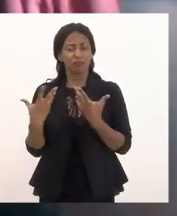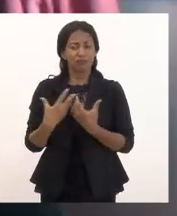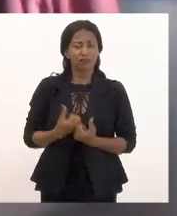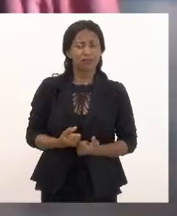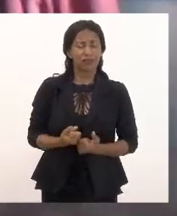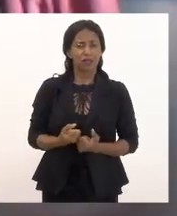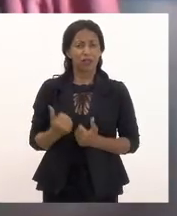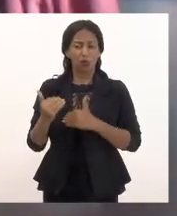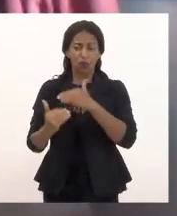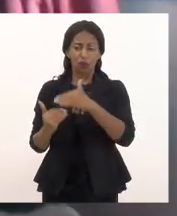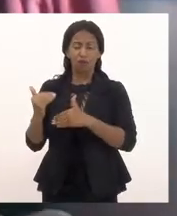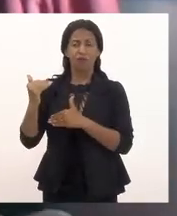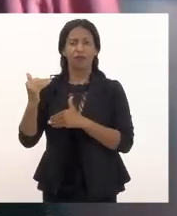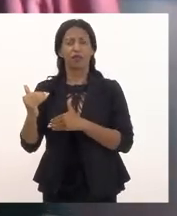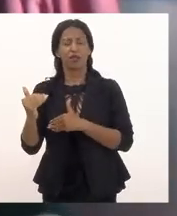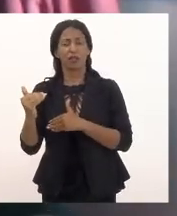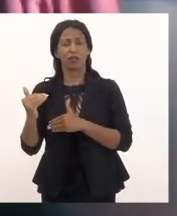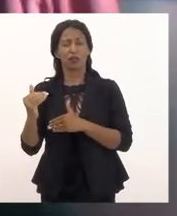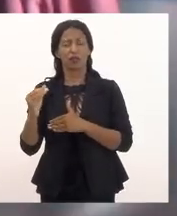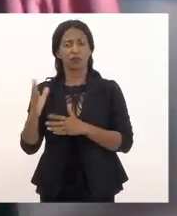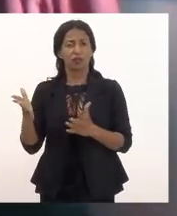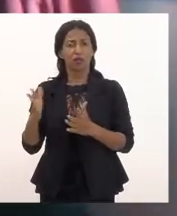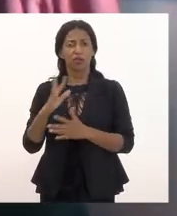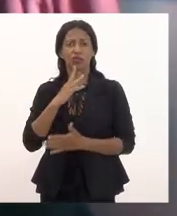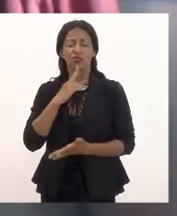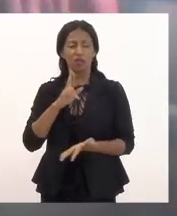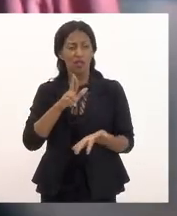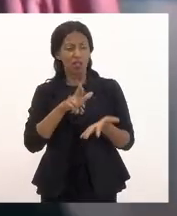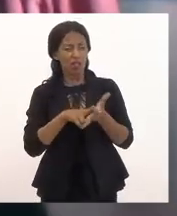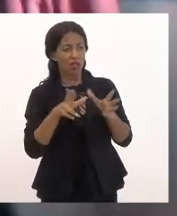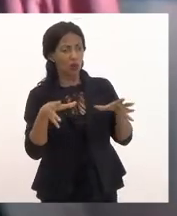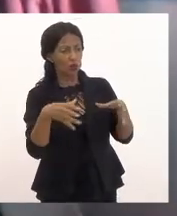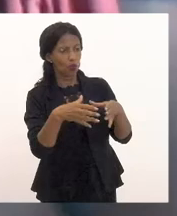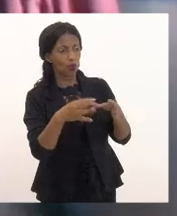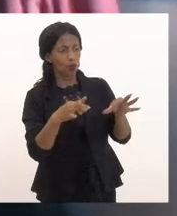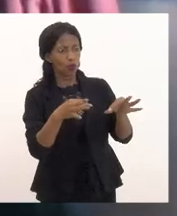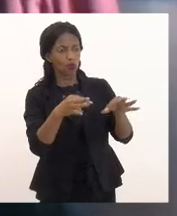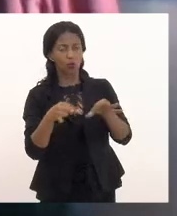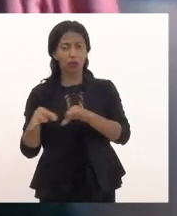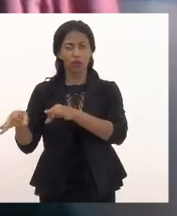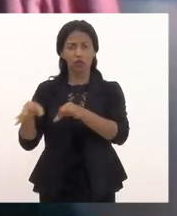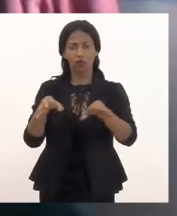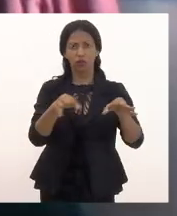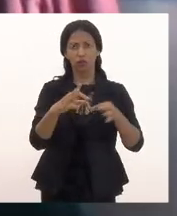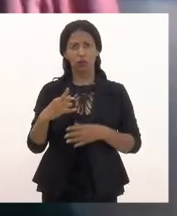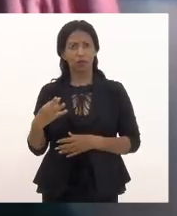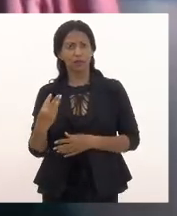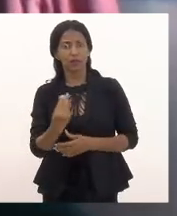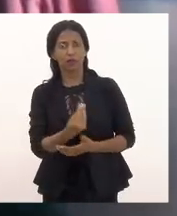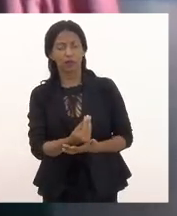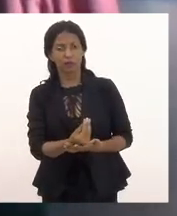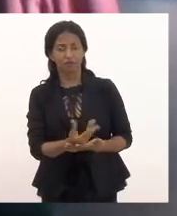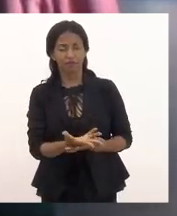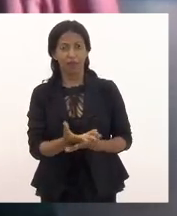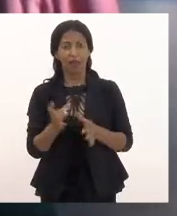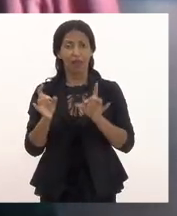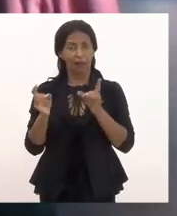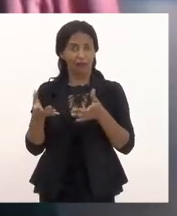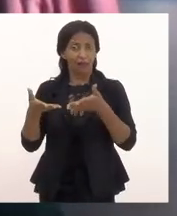com o avanço da civilização de reconhecer todas as formas de sexualidade, né?